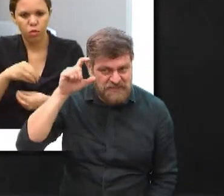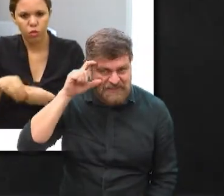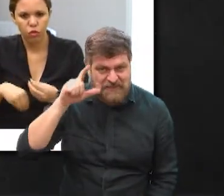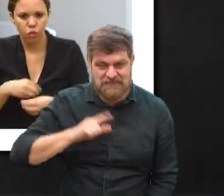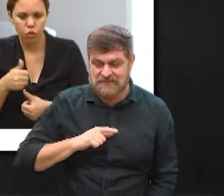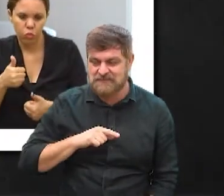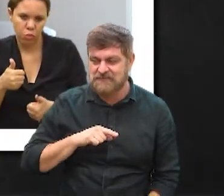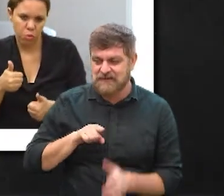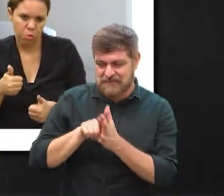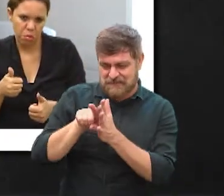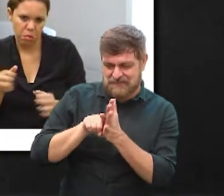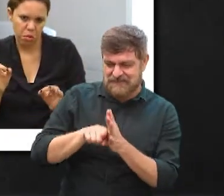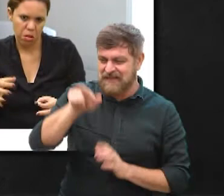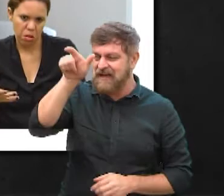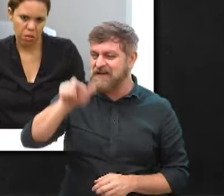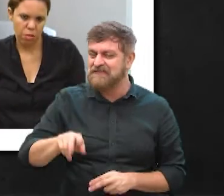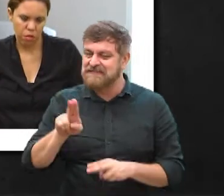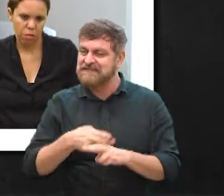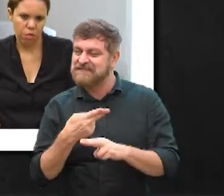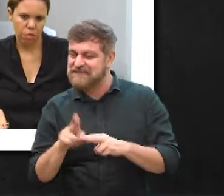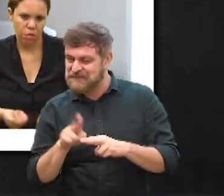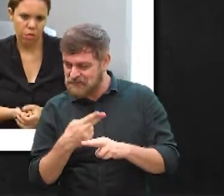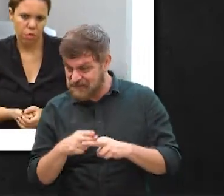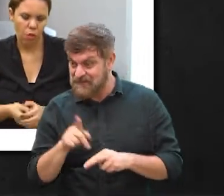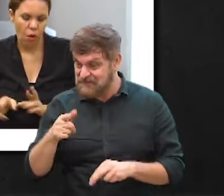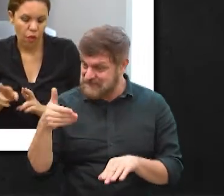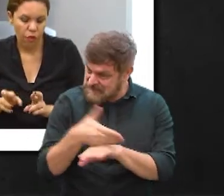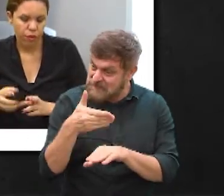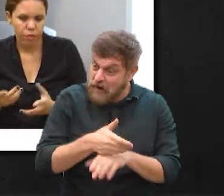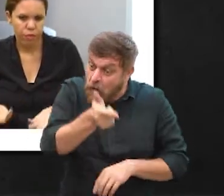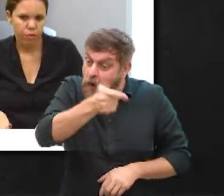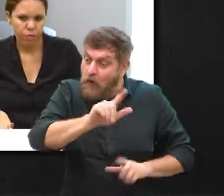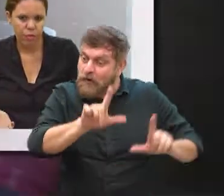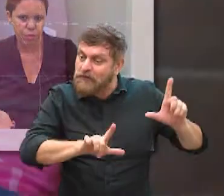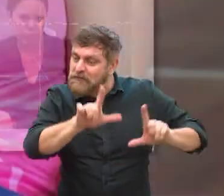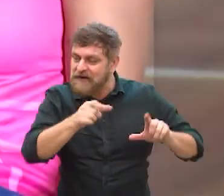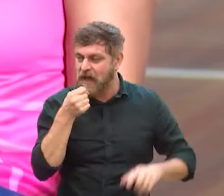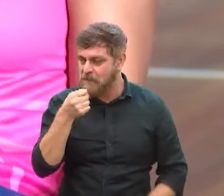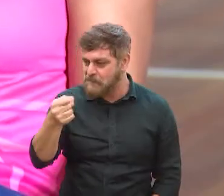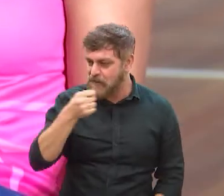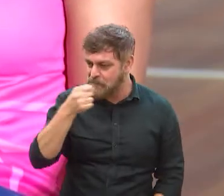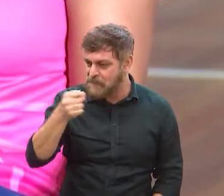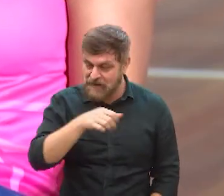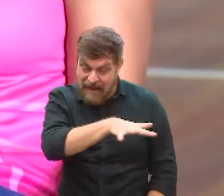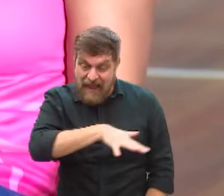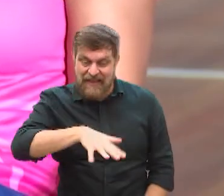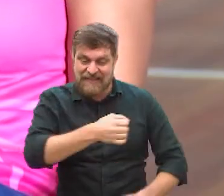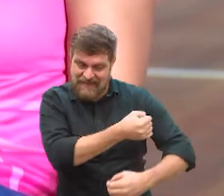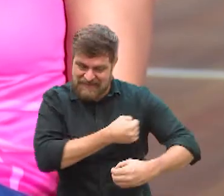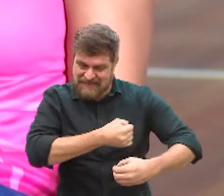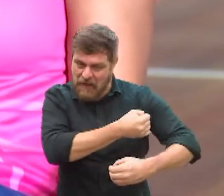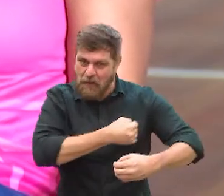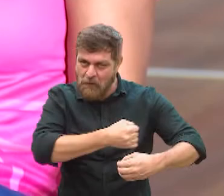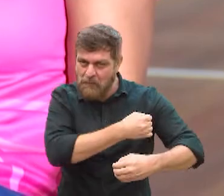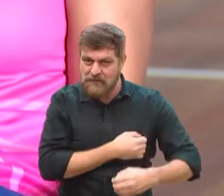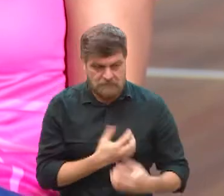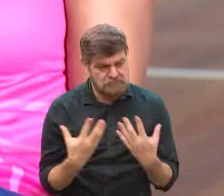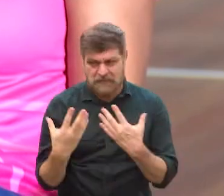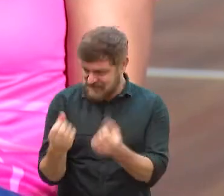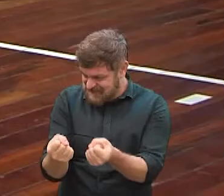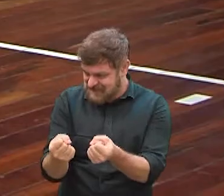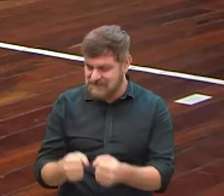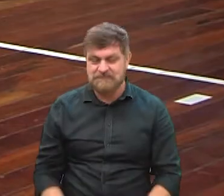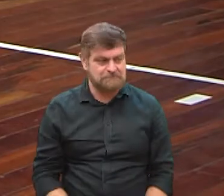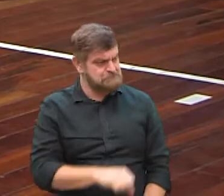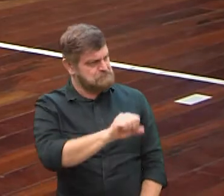receita natural aí, com o cacau, com o chocolate. Você participa também do Michel Amorim, do Saúde na Colher. Eu topo, tô dentro.